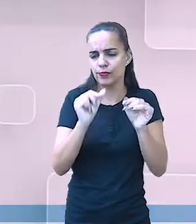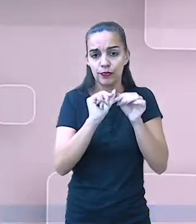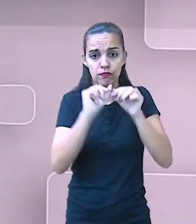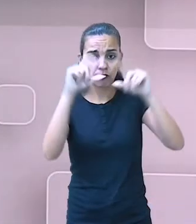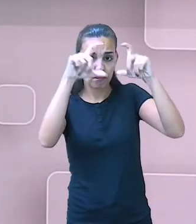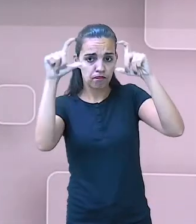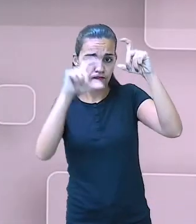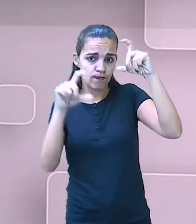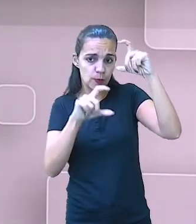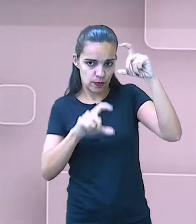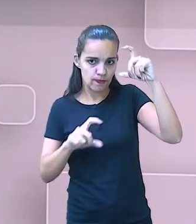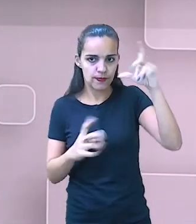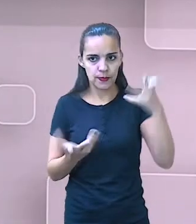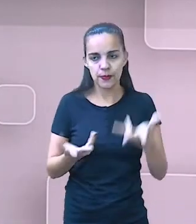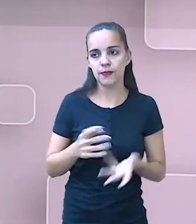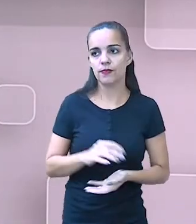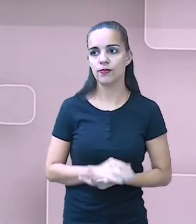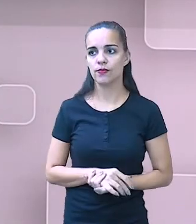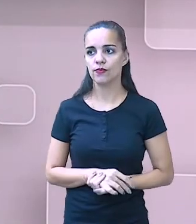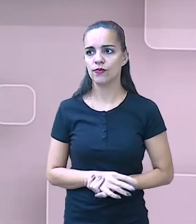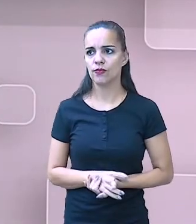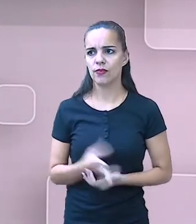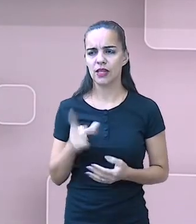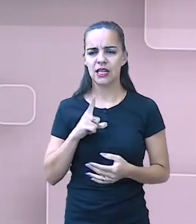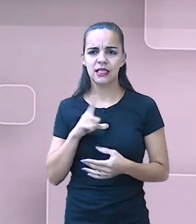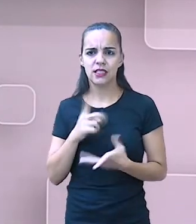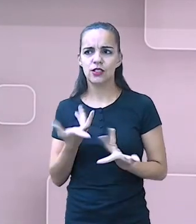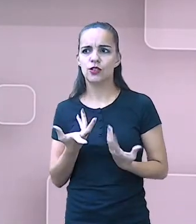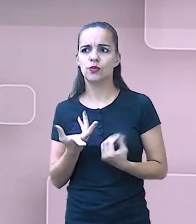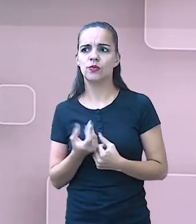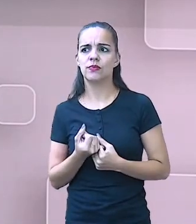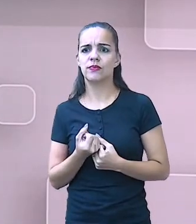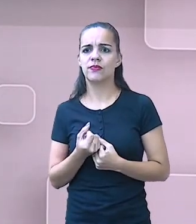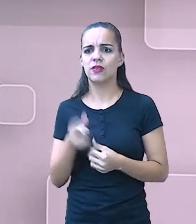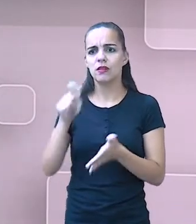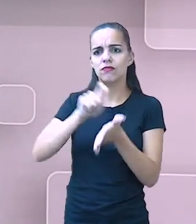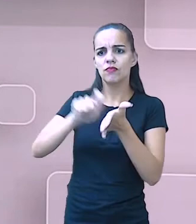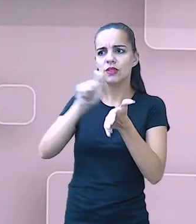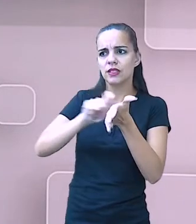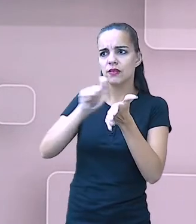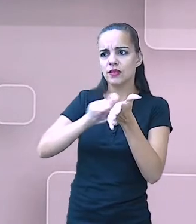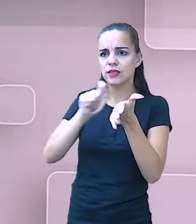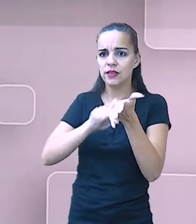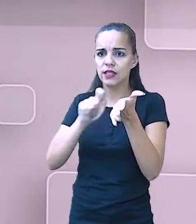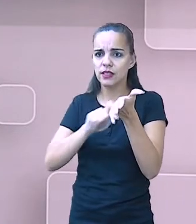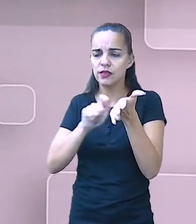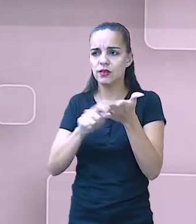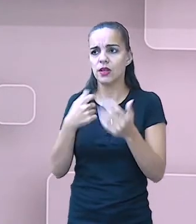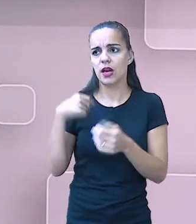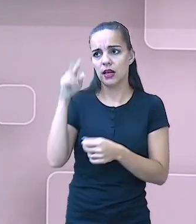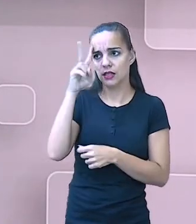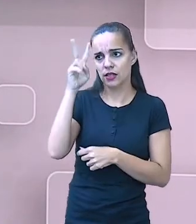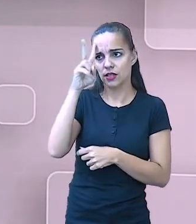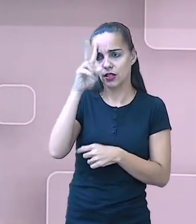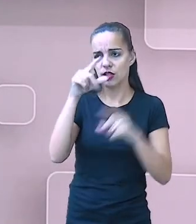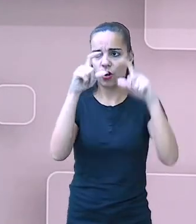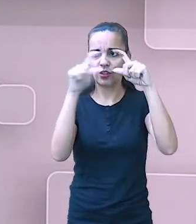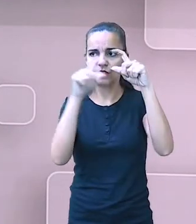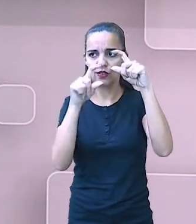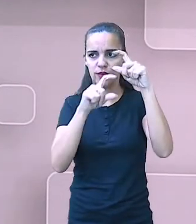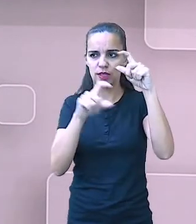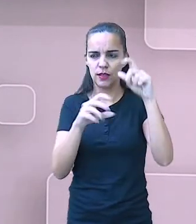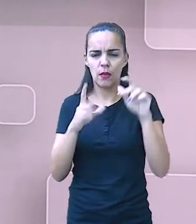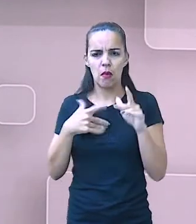revistas de quadrinhos. Existe uma forma de escrever a história em quadrinhos, então não é